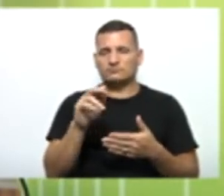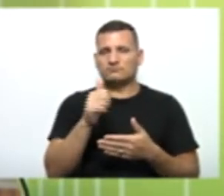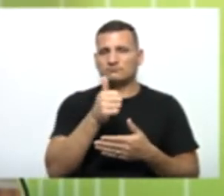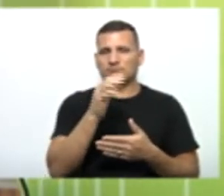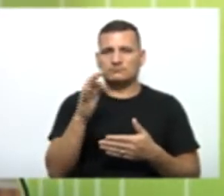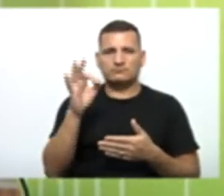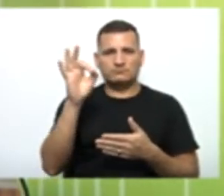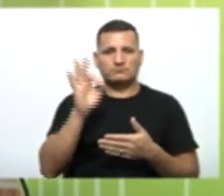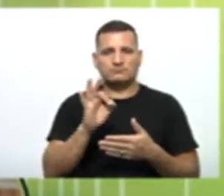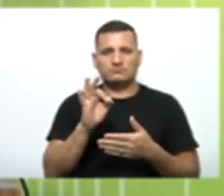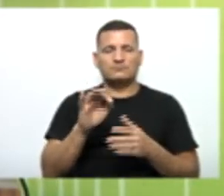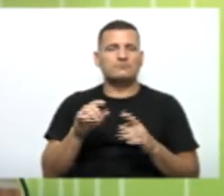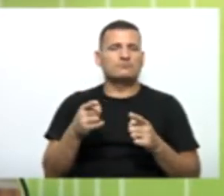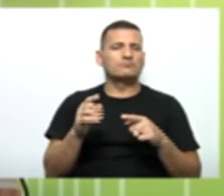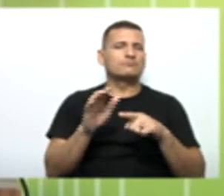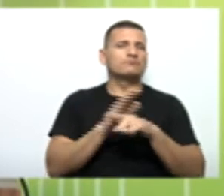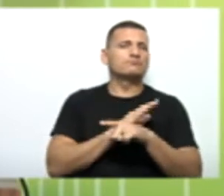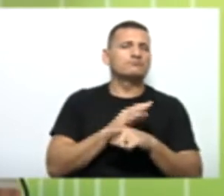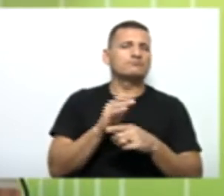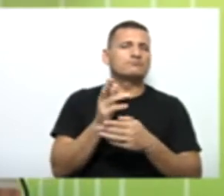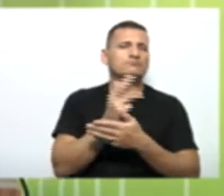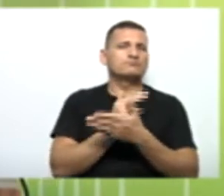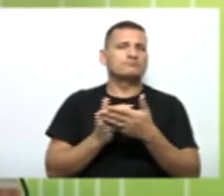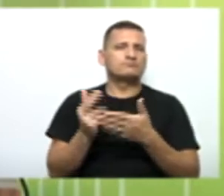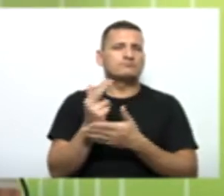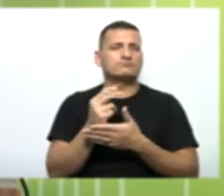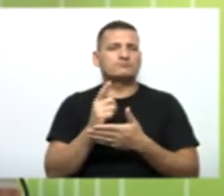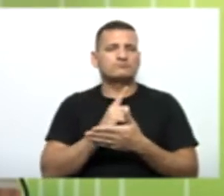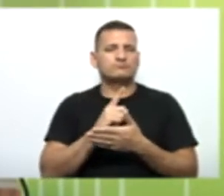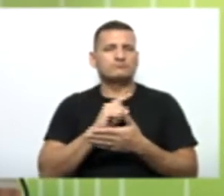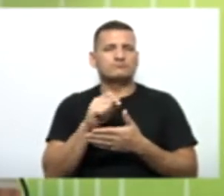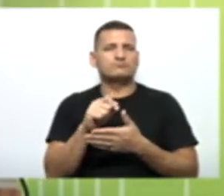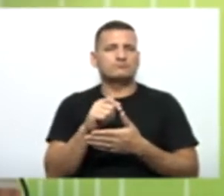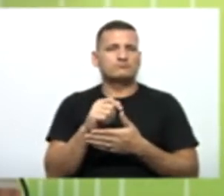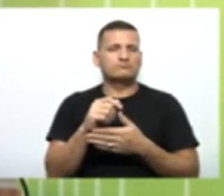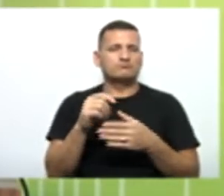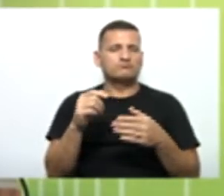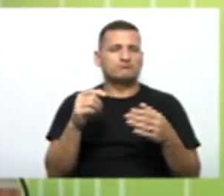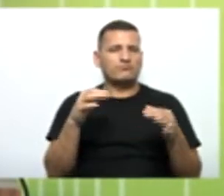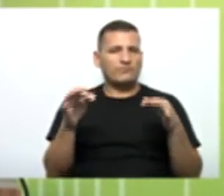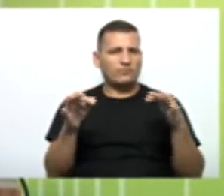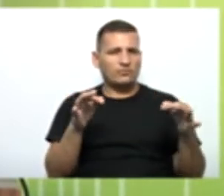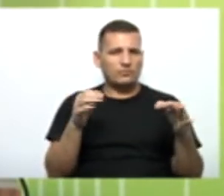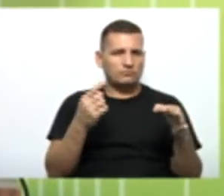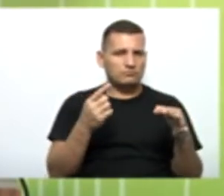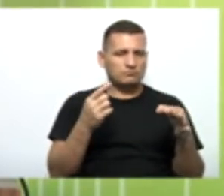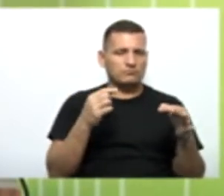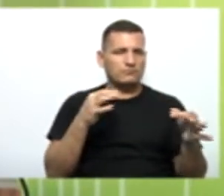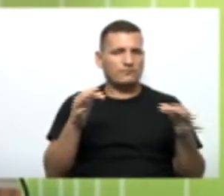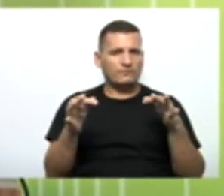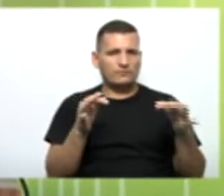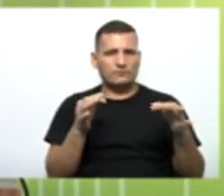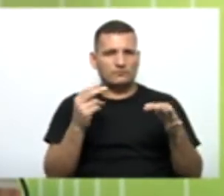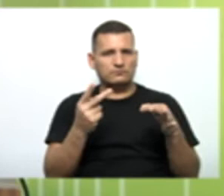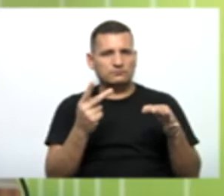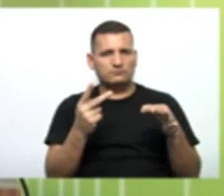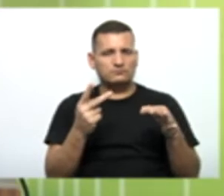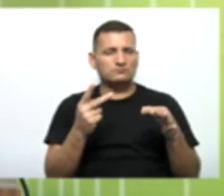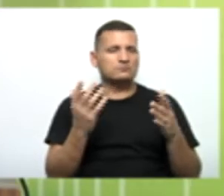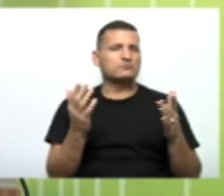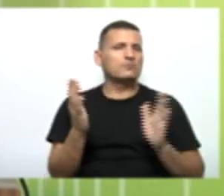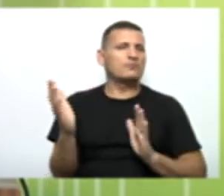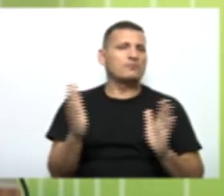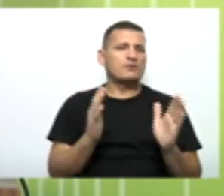o tamanho de um caso de uso? Ele vai ter uma folha? Ele vai ter 2 folhas? Ele vai ser qual o